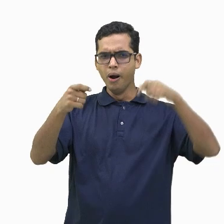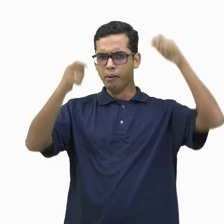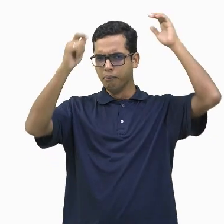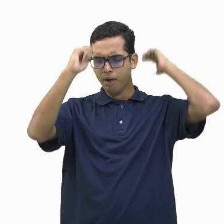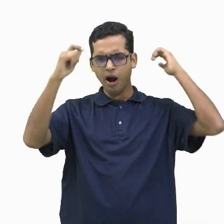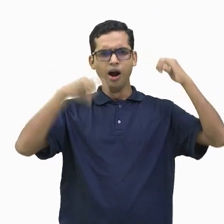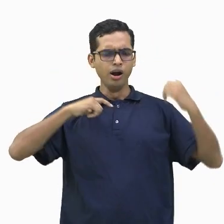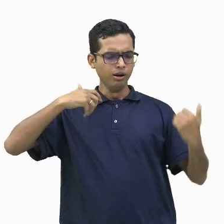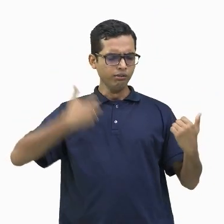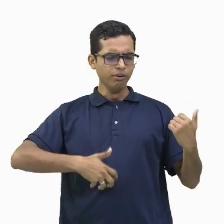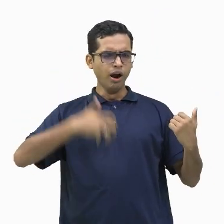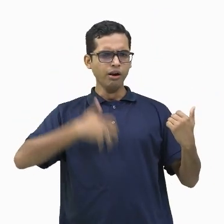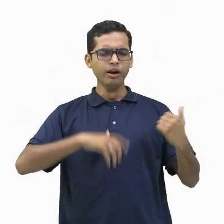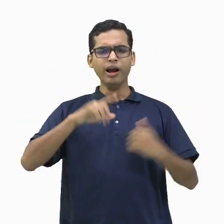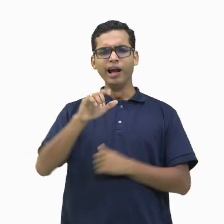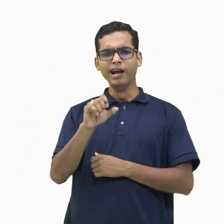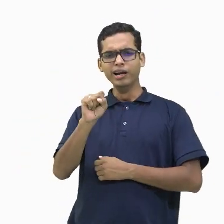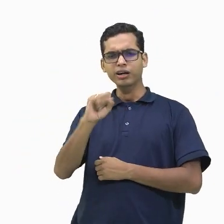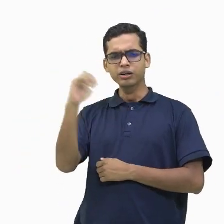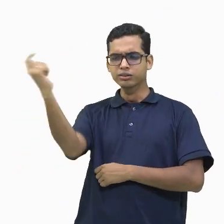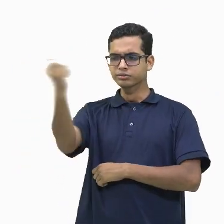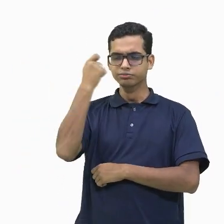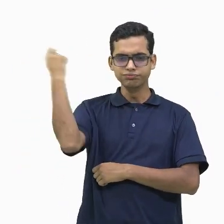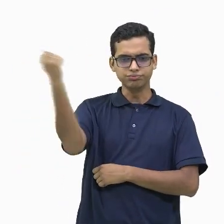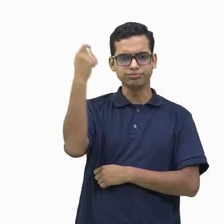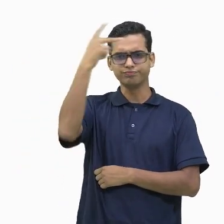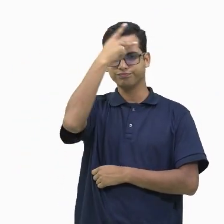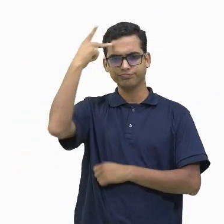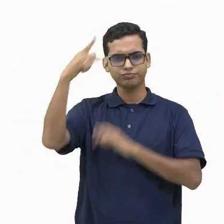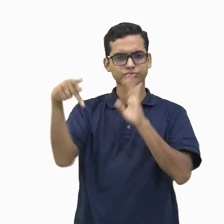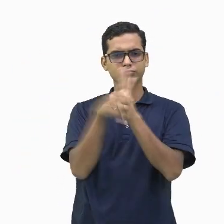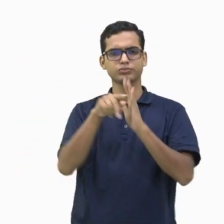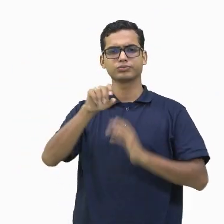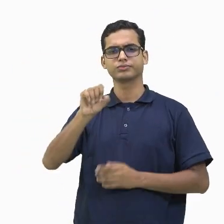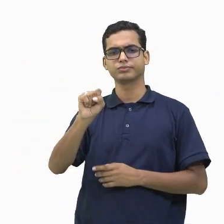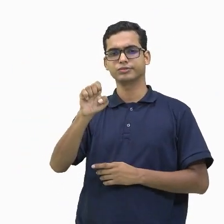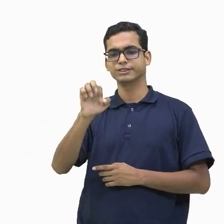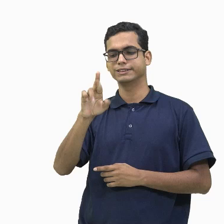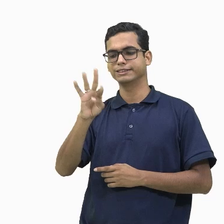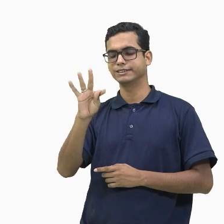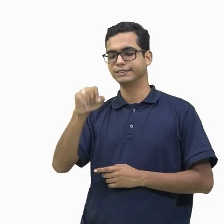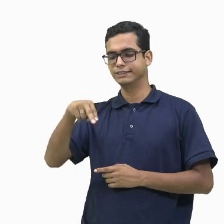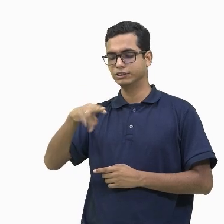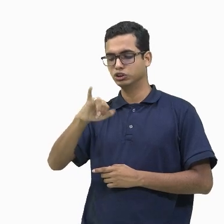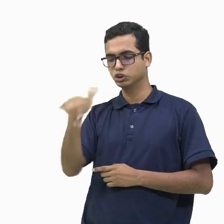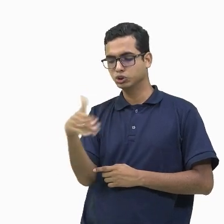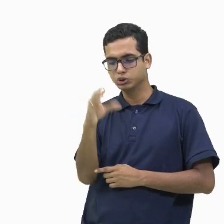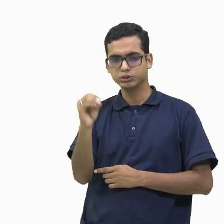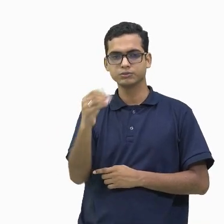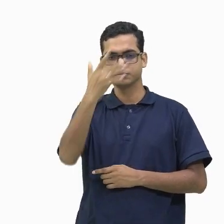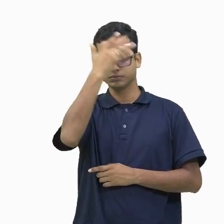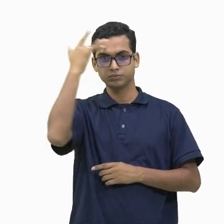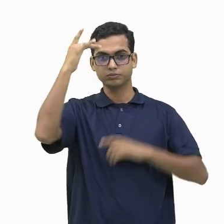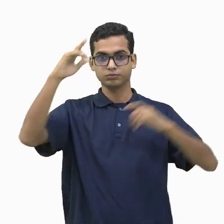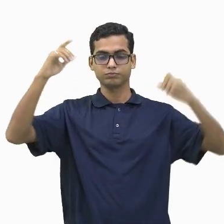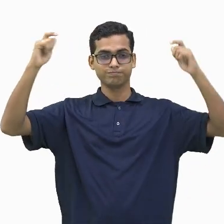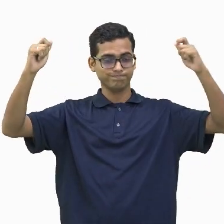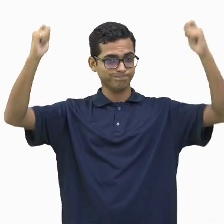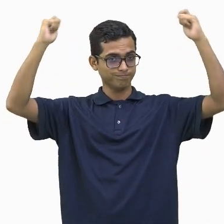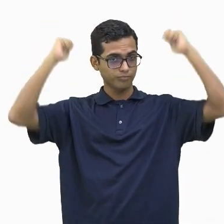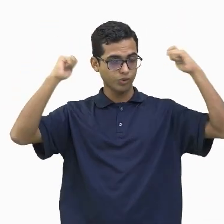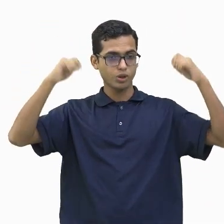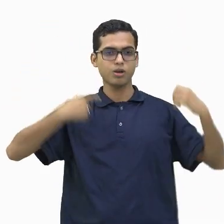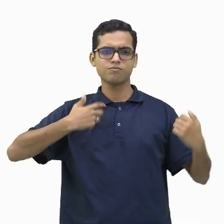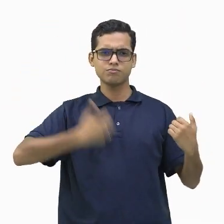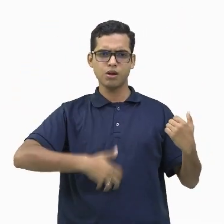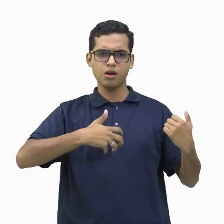os sertanejos, ele está na terceira pessoa. Eles, todos os sertanejos, ou seja, eles. Mas